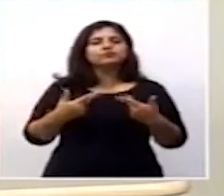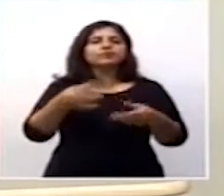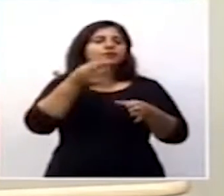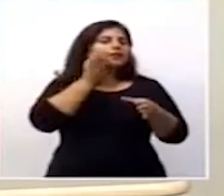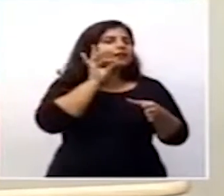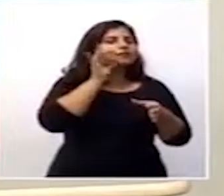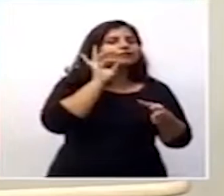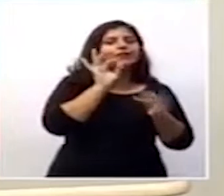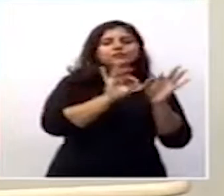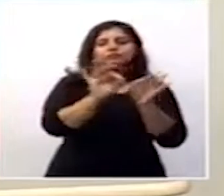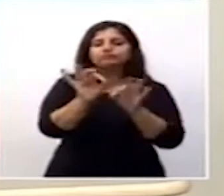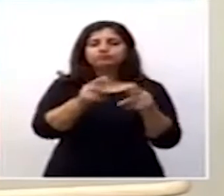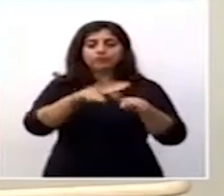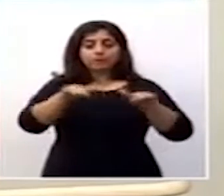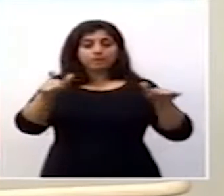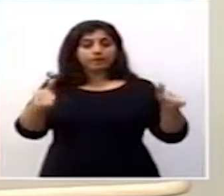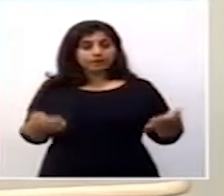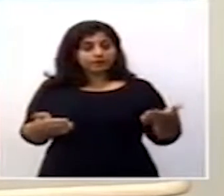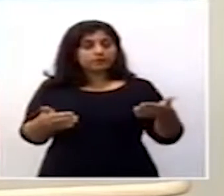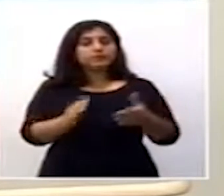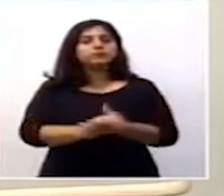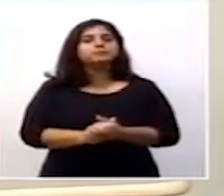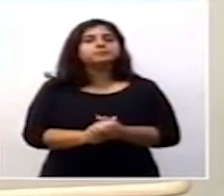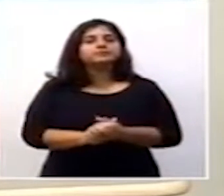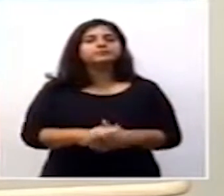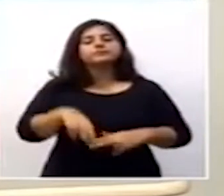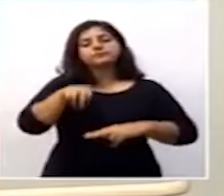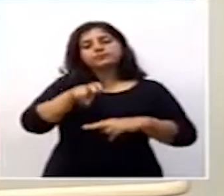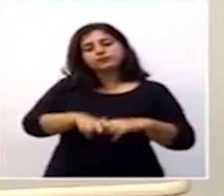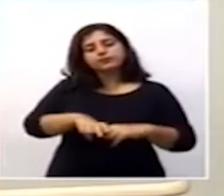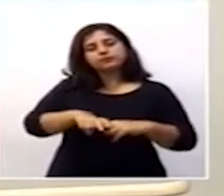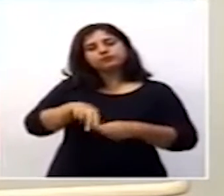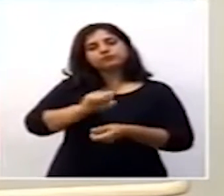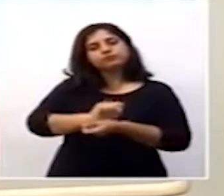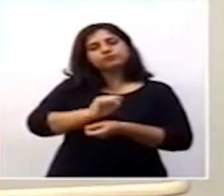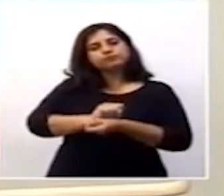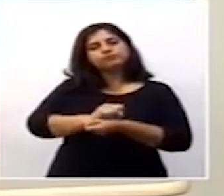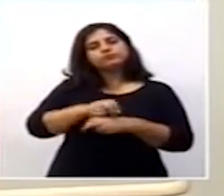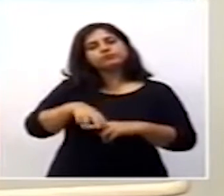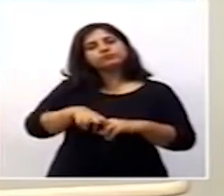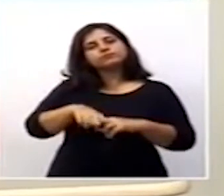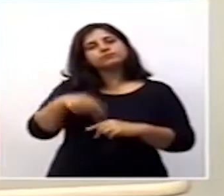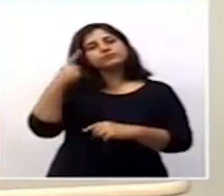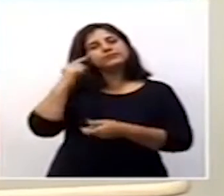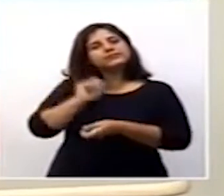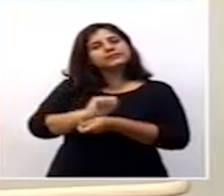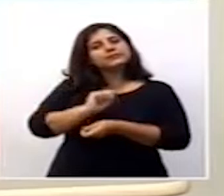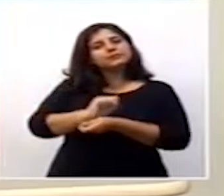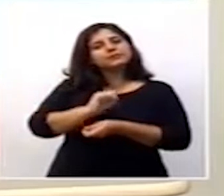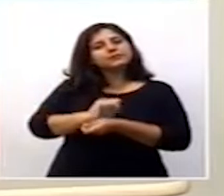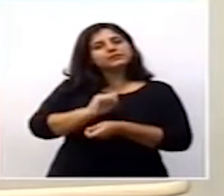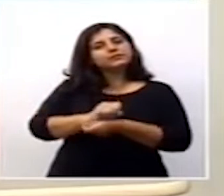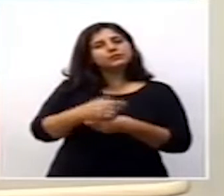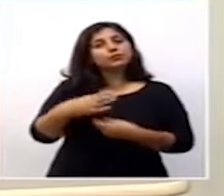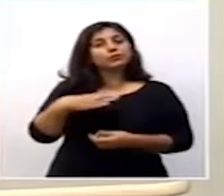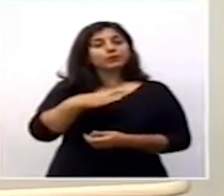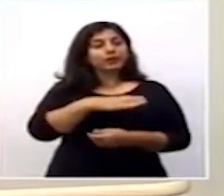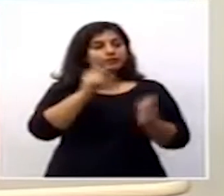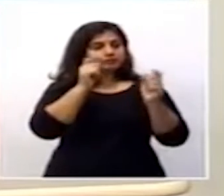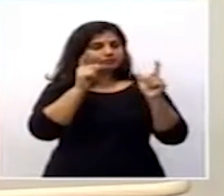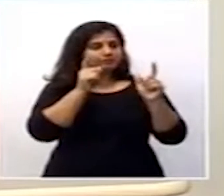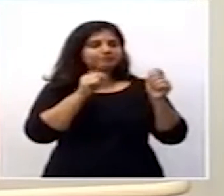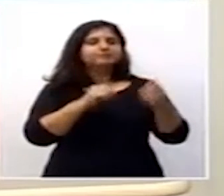o cafezinho, arrumou a mesa de café, sentou na mesa, na cadeira e ficou lá esperando, né, o cunhado